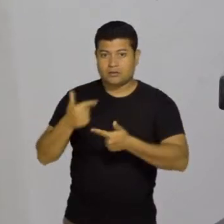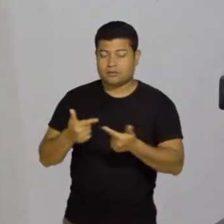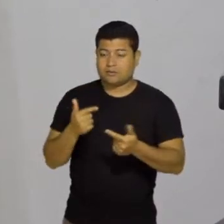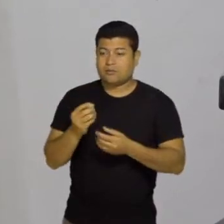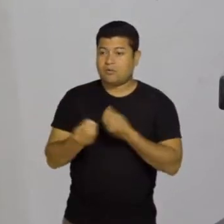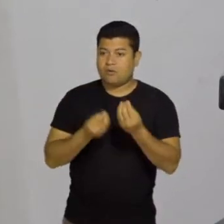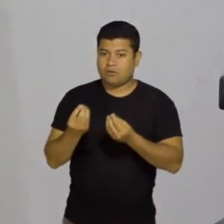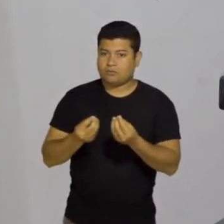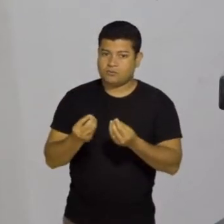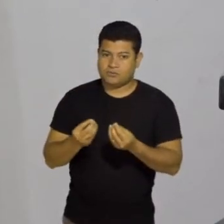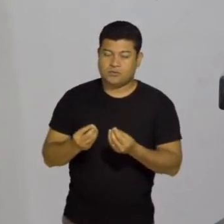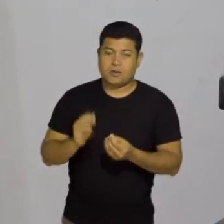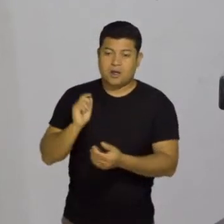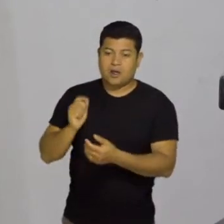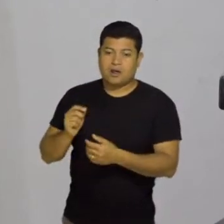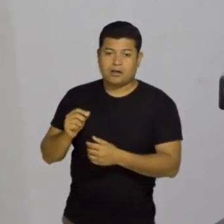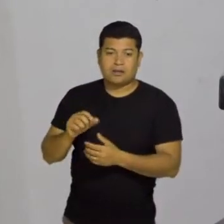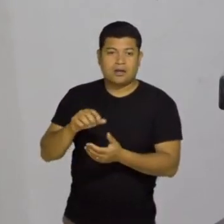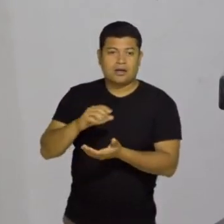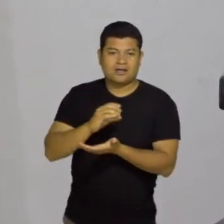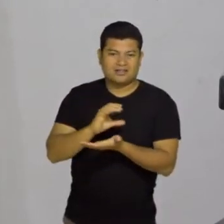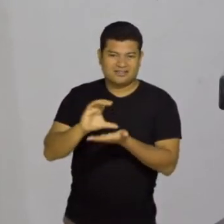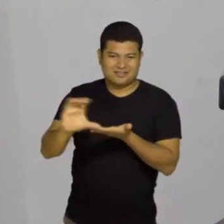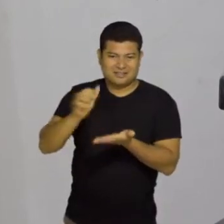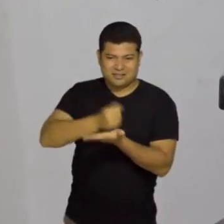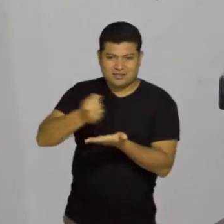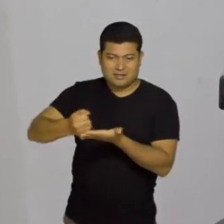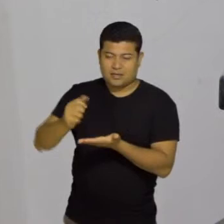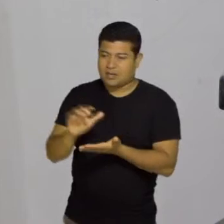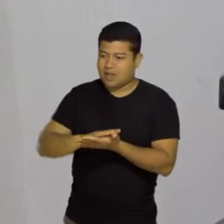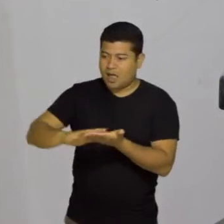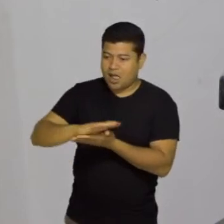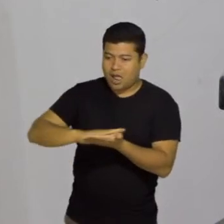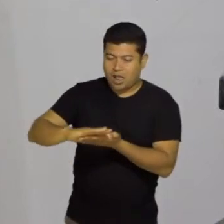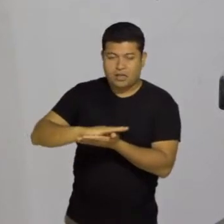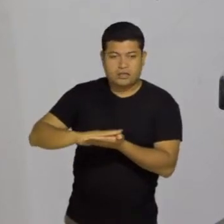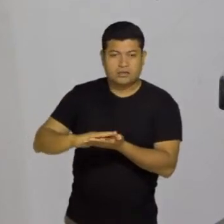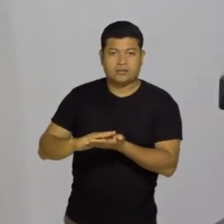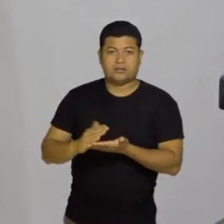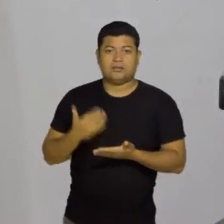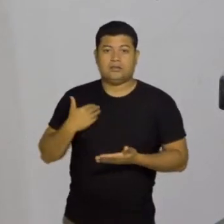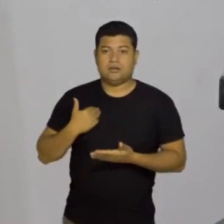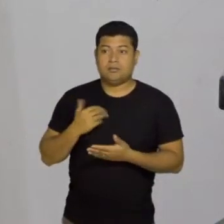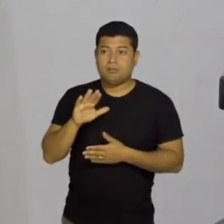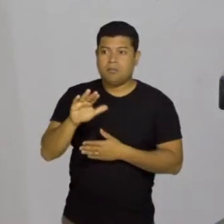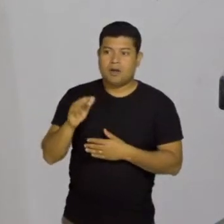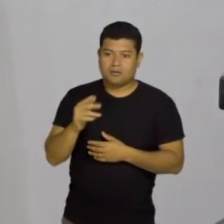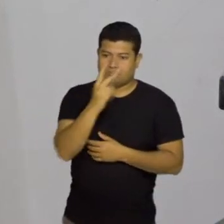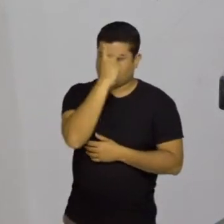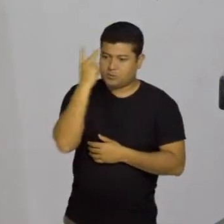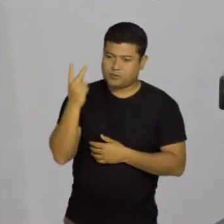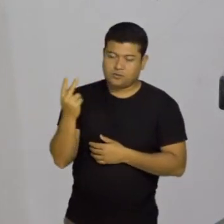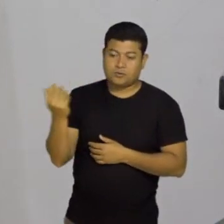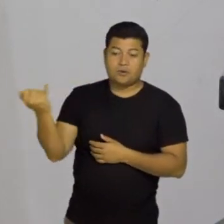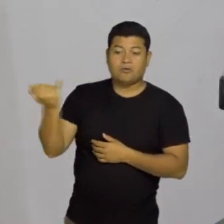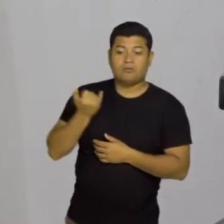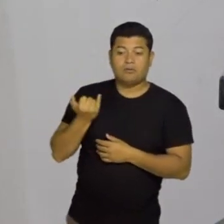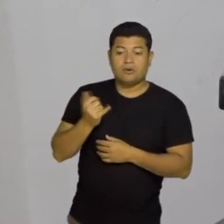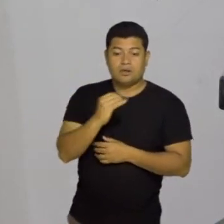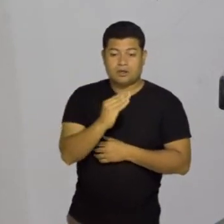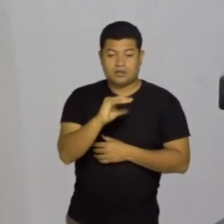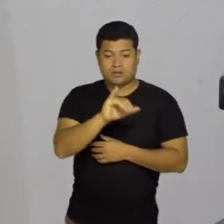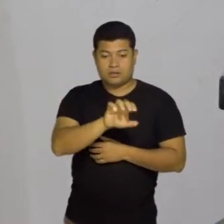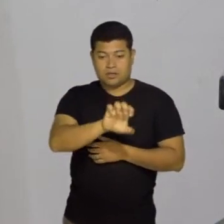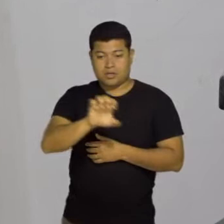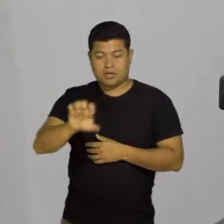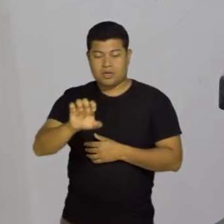informalmente. Aí eu tive uma pessoa maravilhosa que entrou no meu caminho e me disse sobre o CIE, que é essa instituição que nos